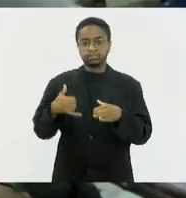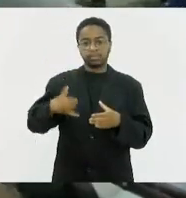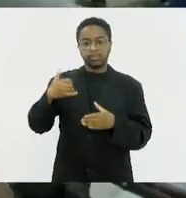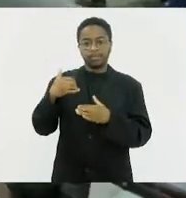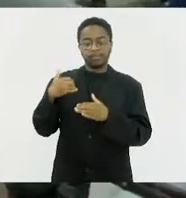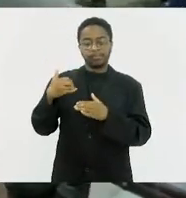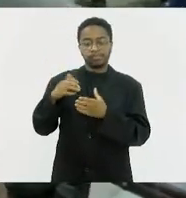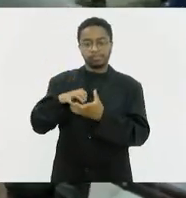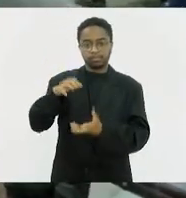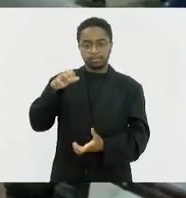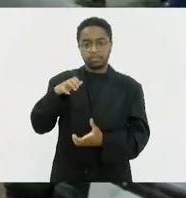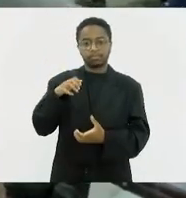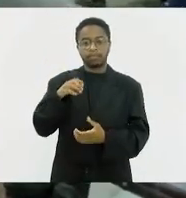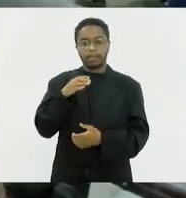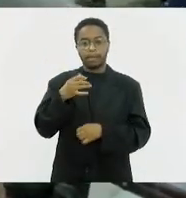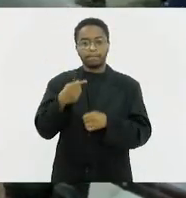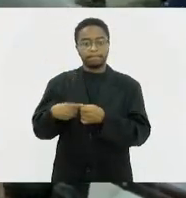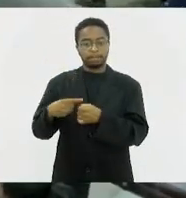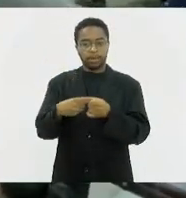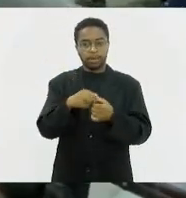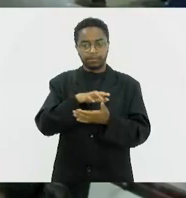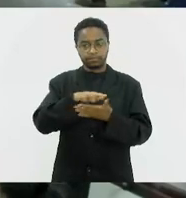Santa Rita de Cássia.